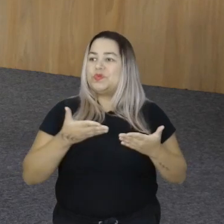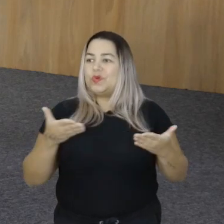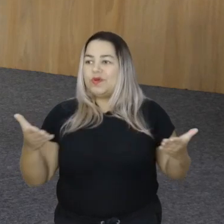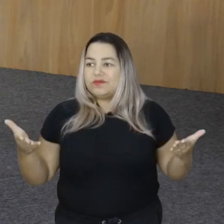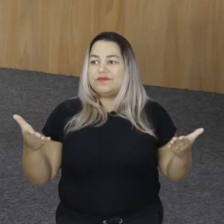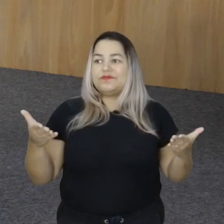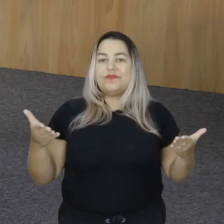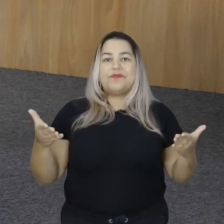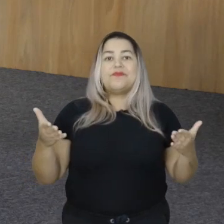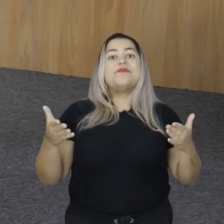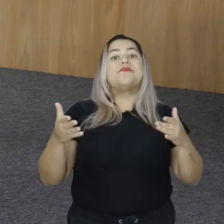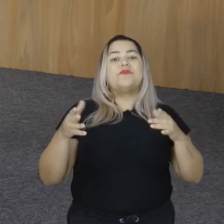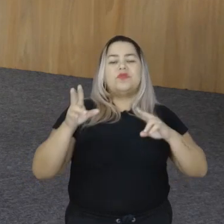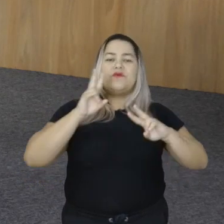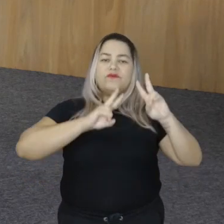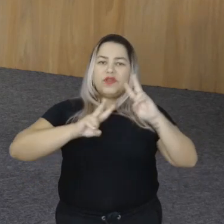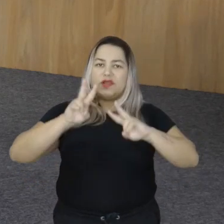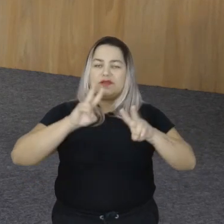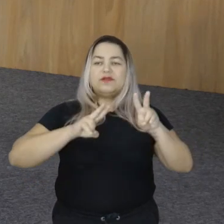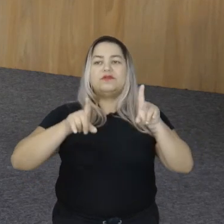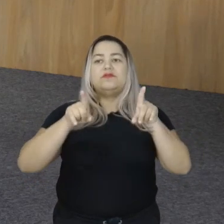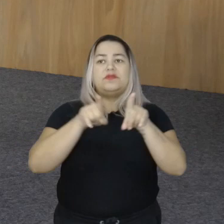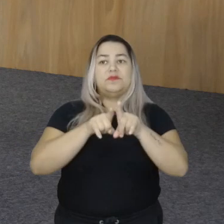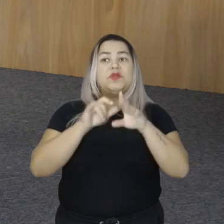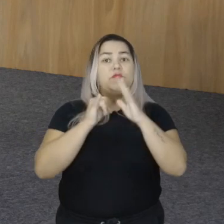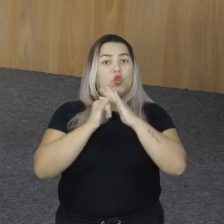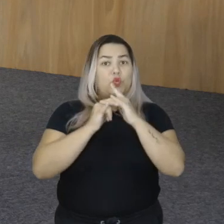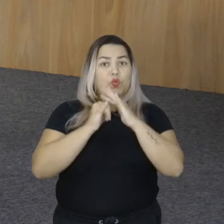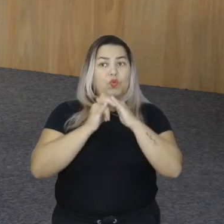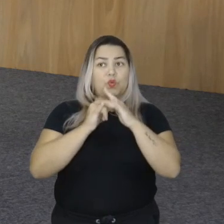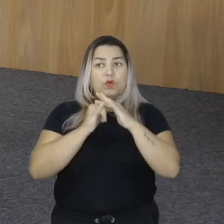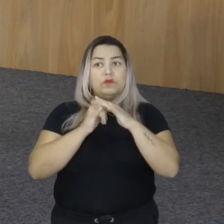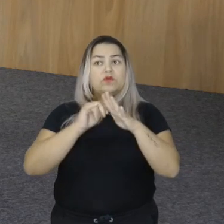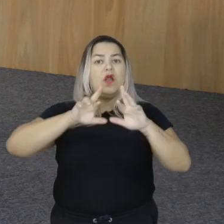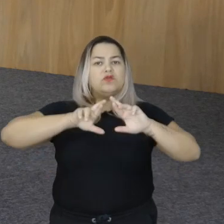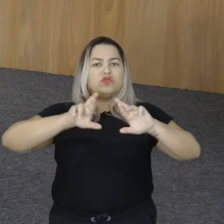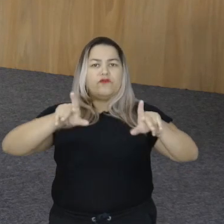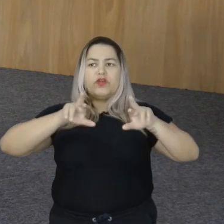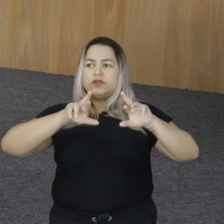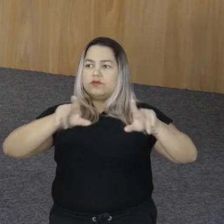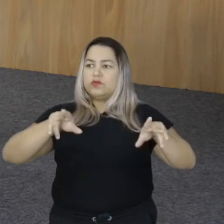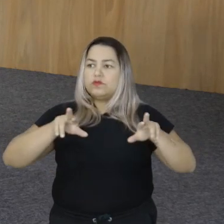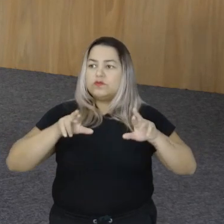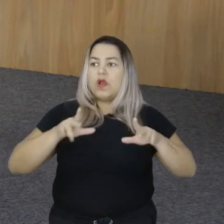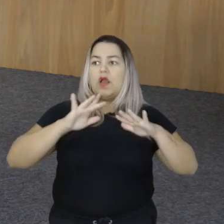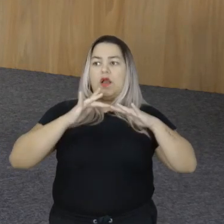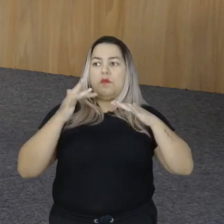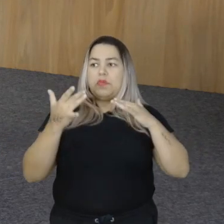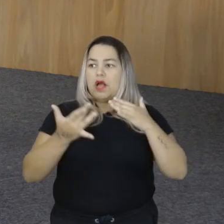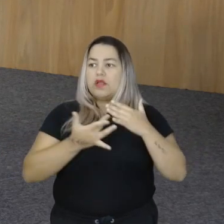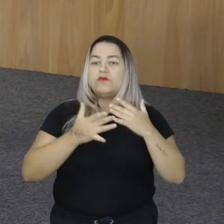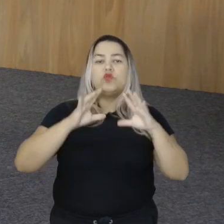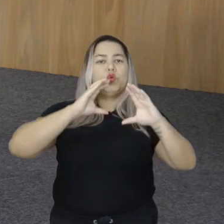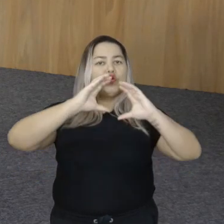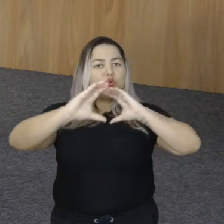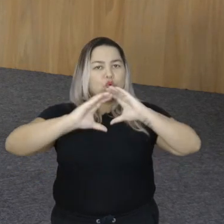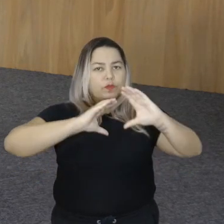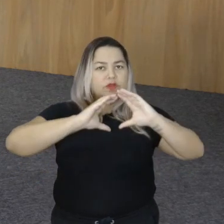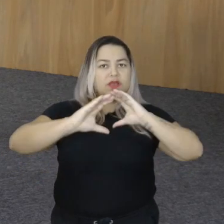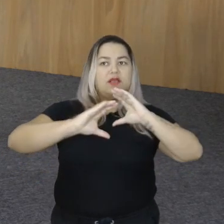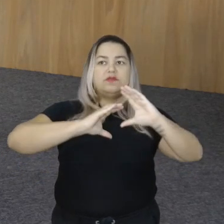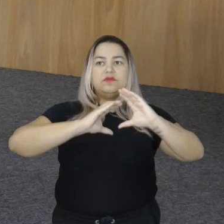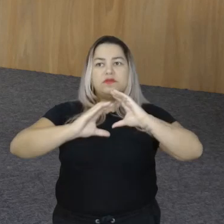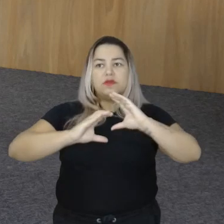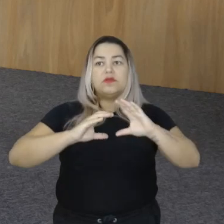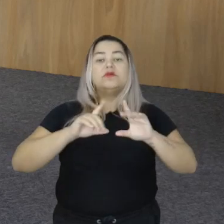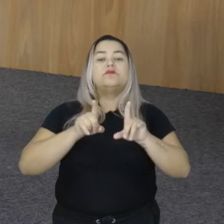os internautas, né, que nos acompanham pelas mais diferentes plataformas de comunicação que a